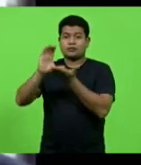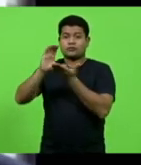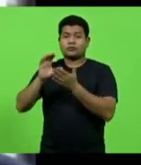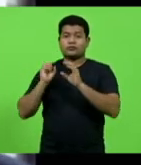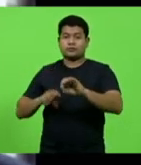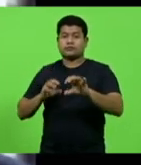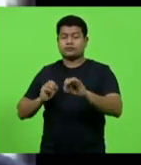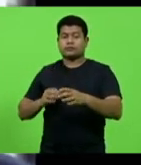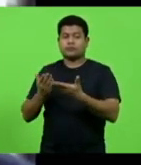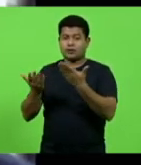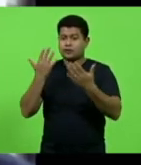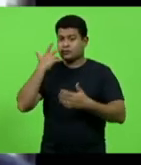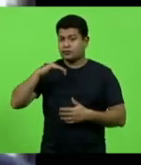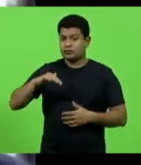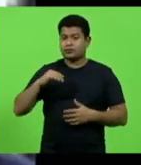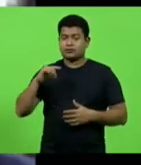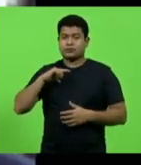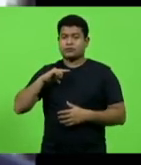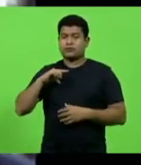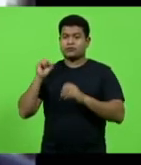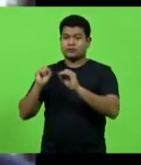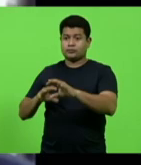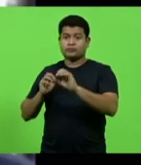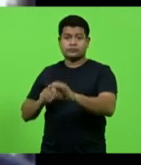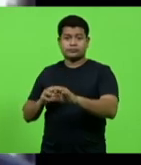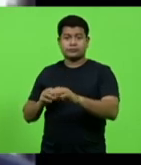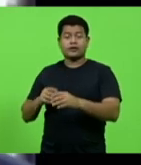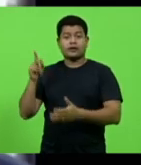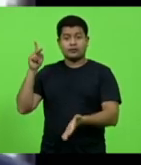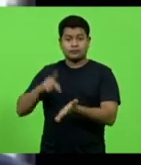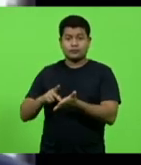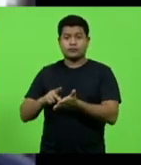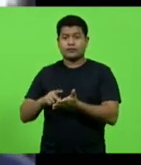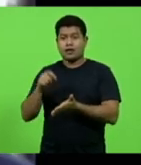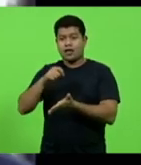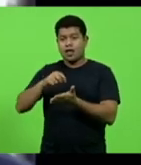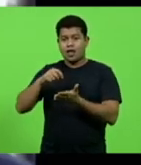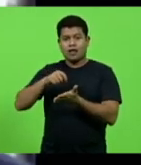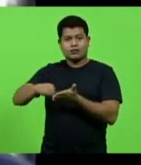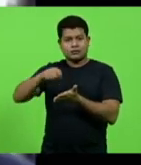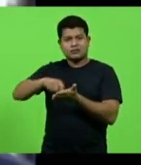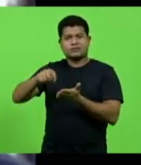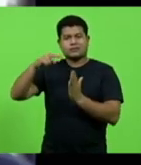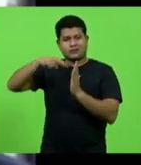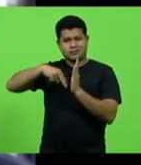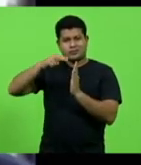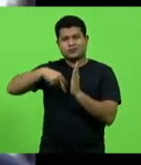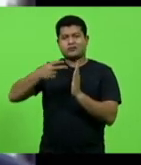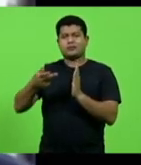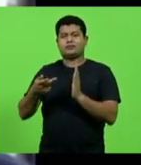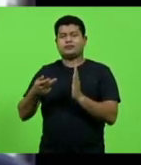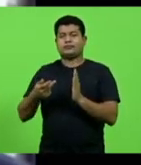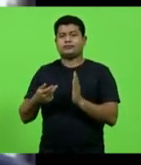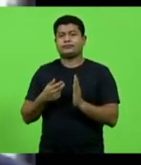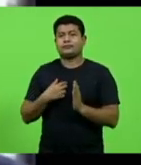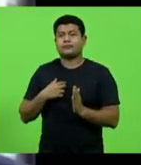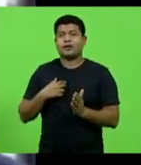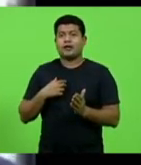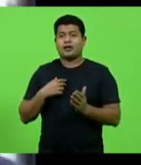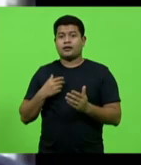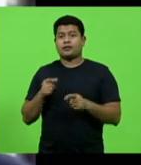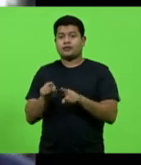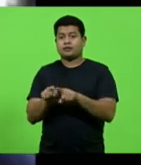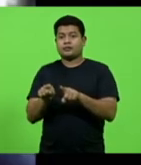as crianças fossem educadas e aprendessem de fato a ler e escrever e questões específicas